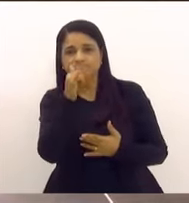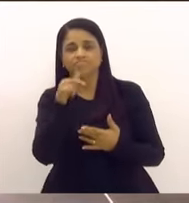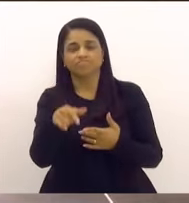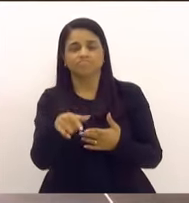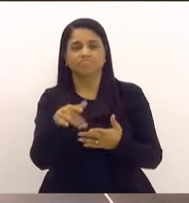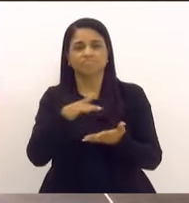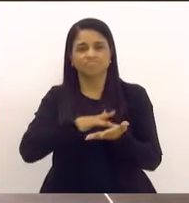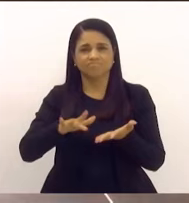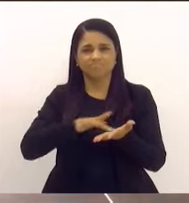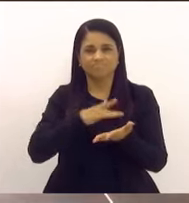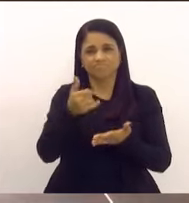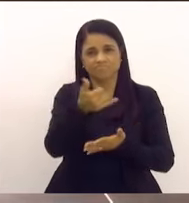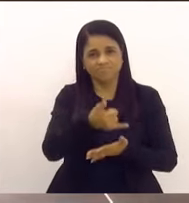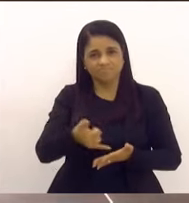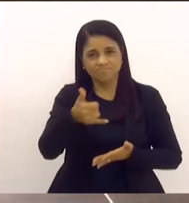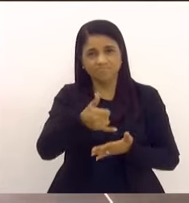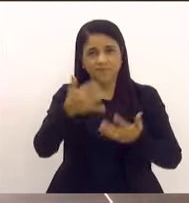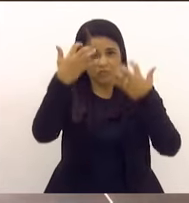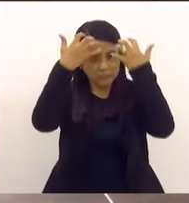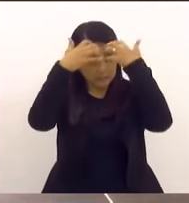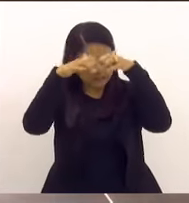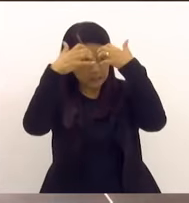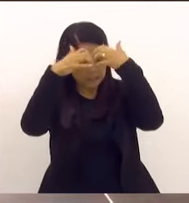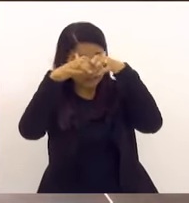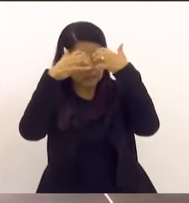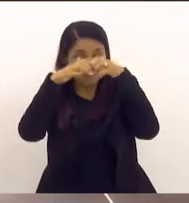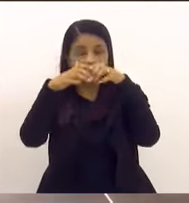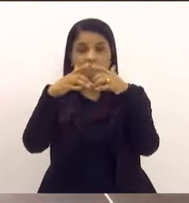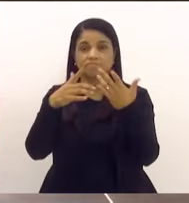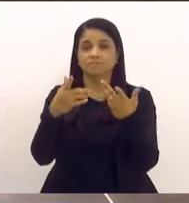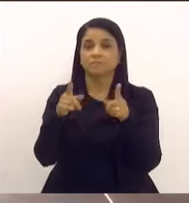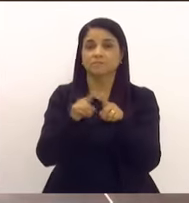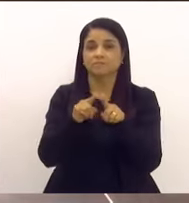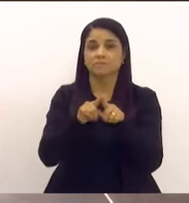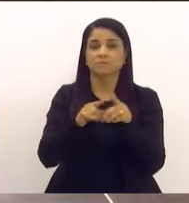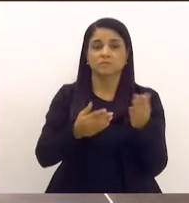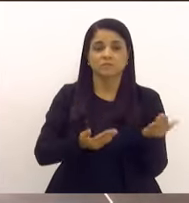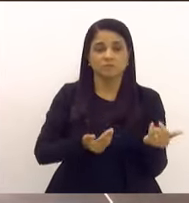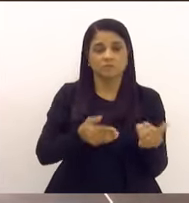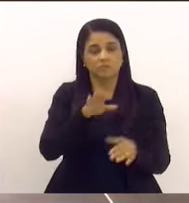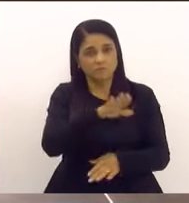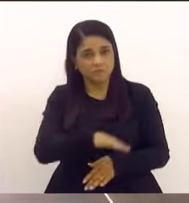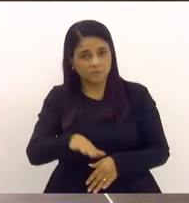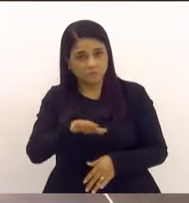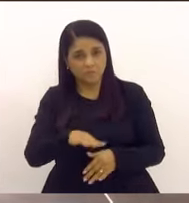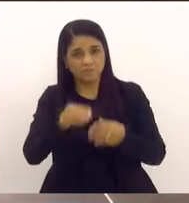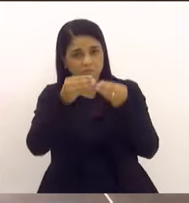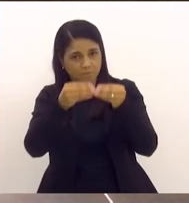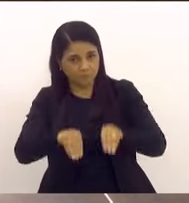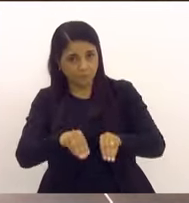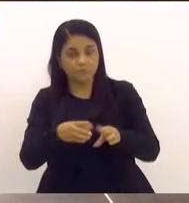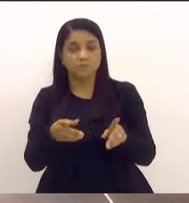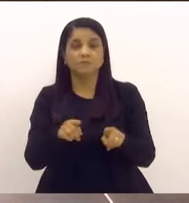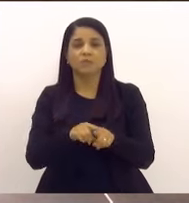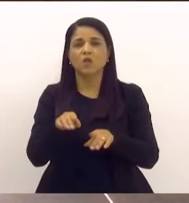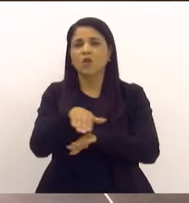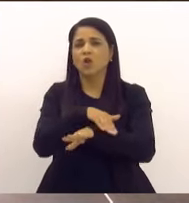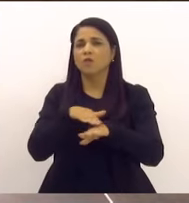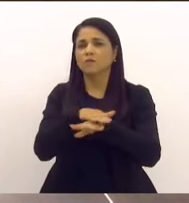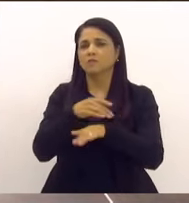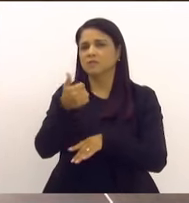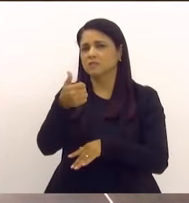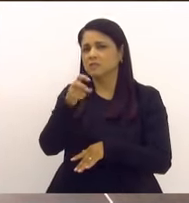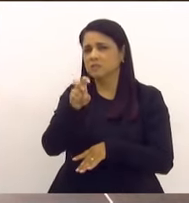sistema neurológico das nossas crianças e dos nossos adolescentes e jovens. Estive conversando há uns 15 dias atrás com um